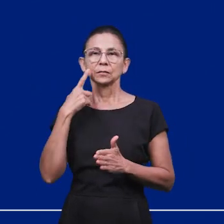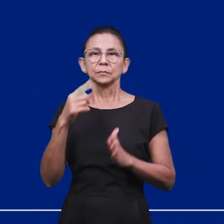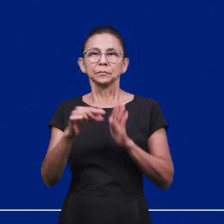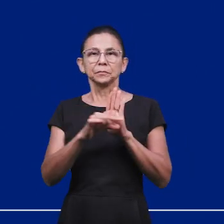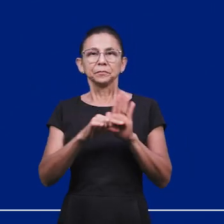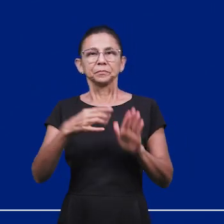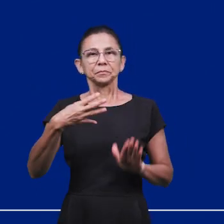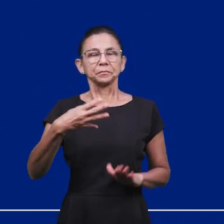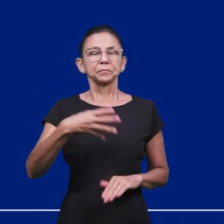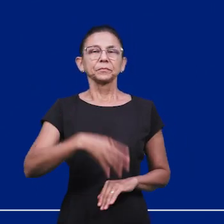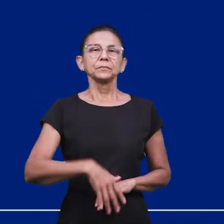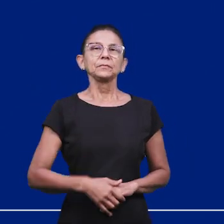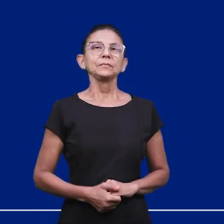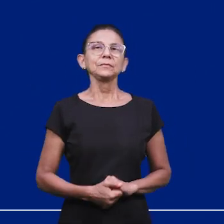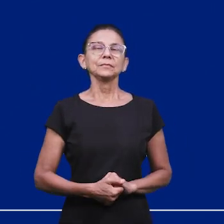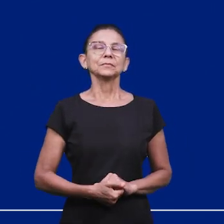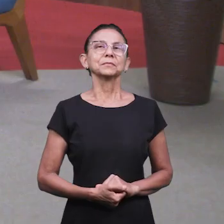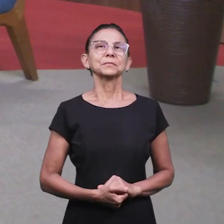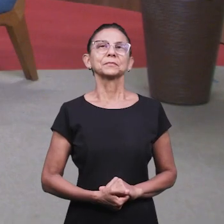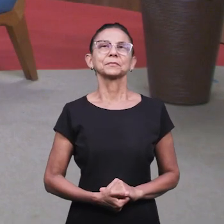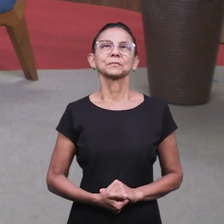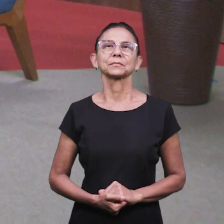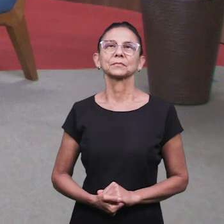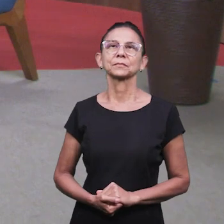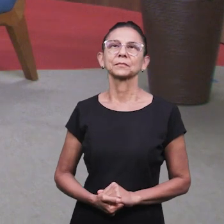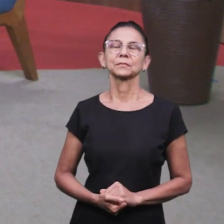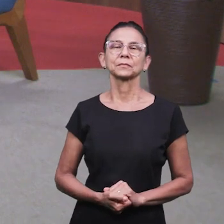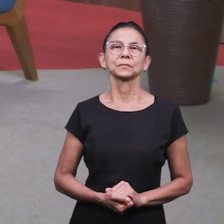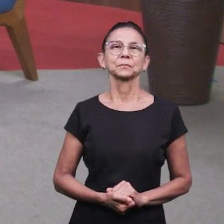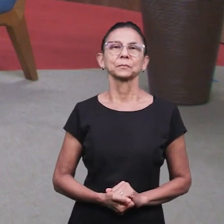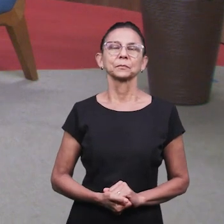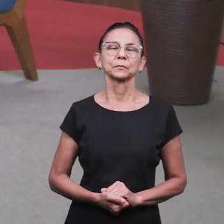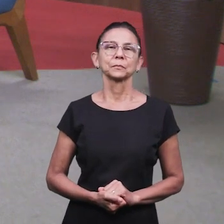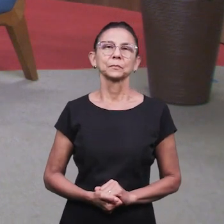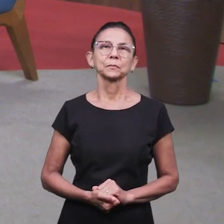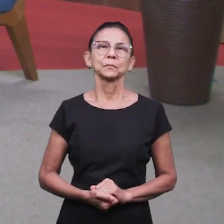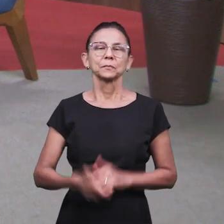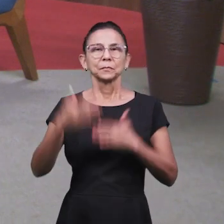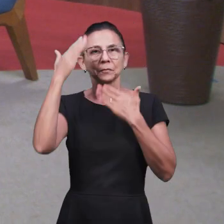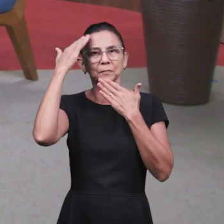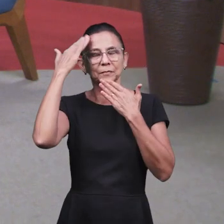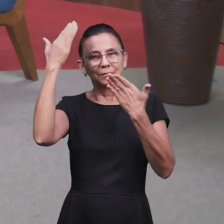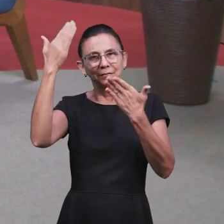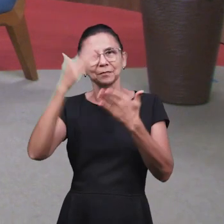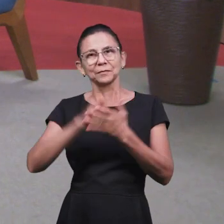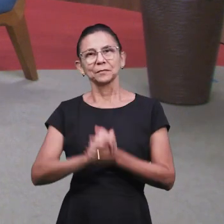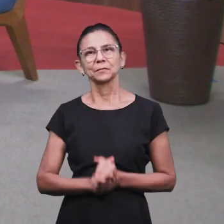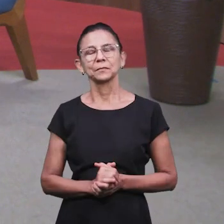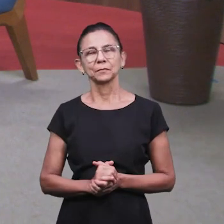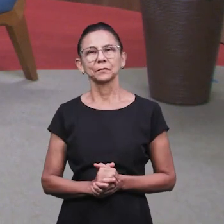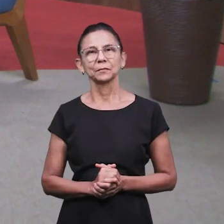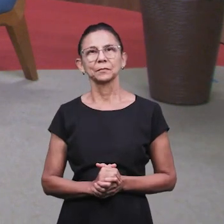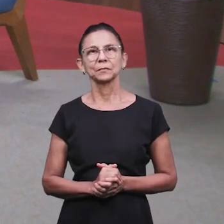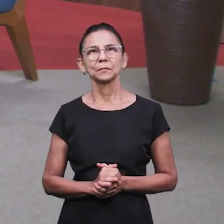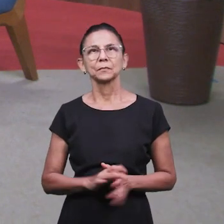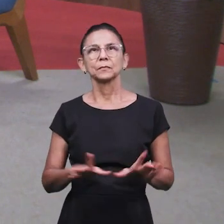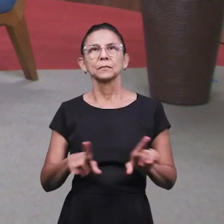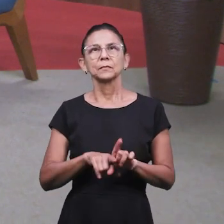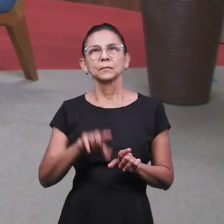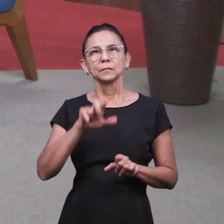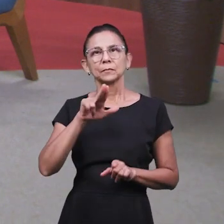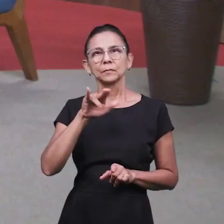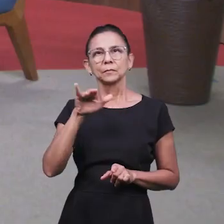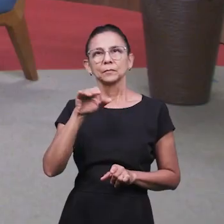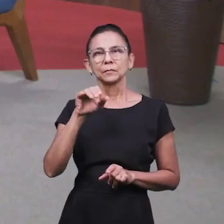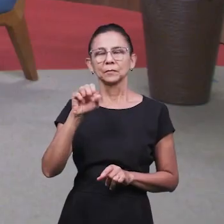verificado no verso 4. Essa foi a participação de Walter Reis Muniz, de Itabatã, na Bahia. Obrigado, Walter. Também